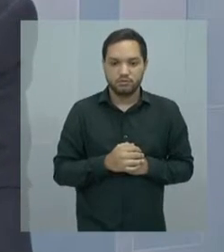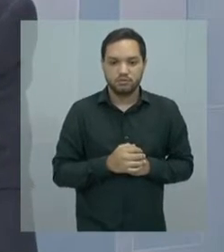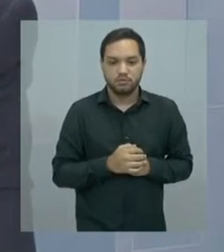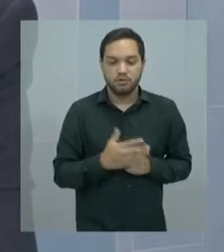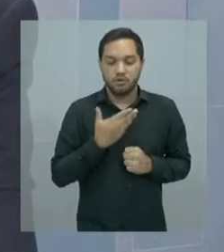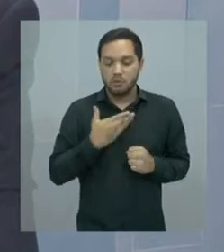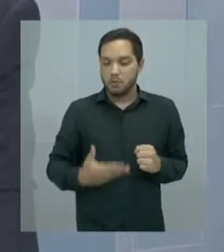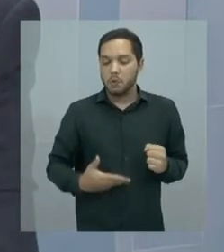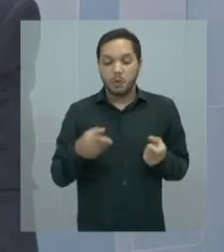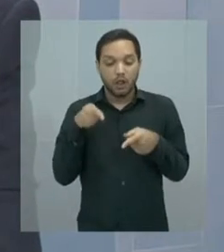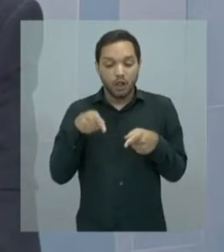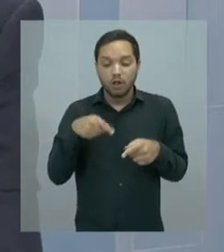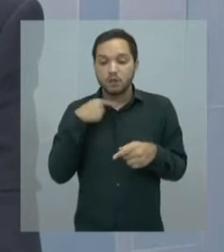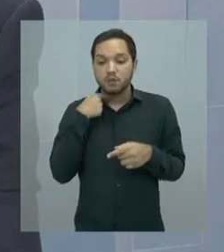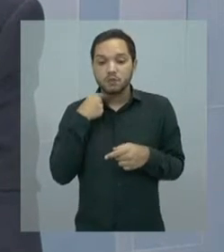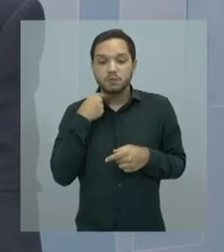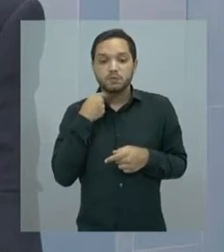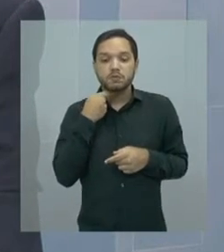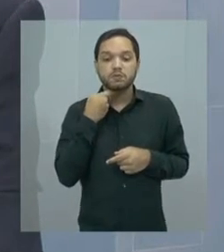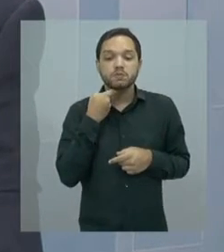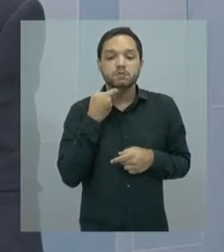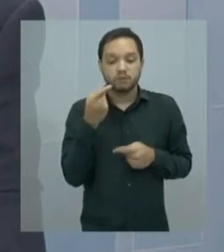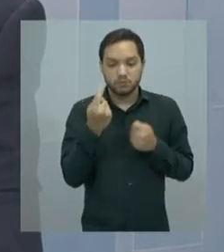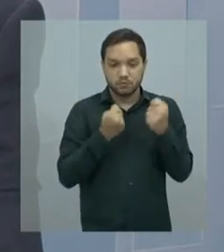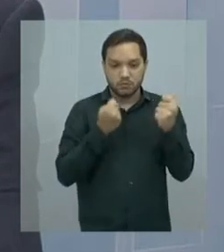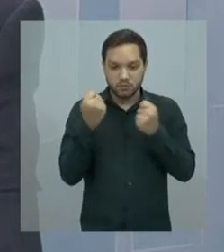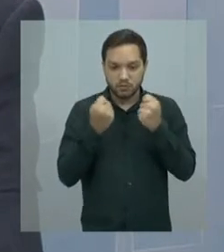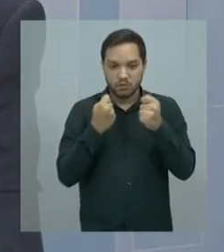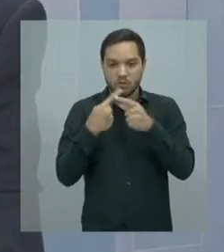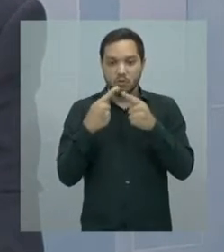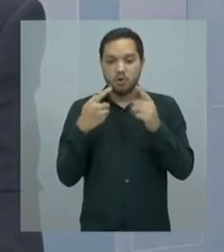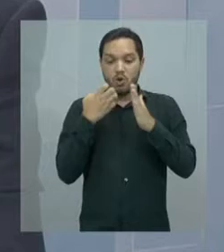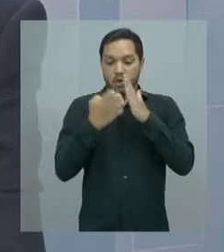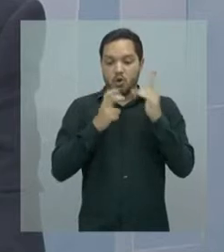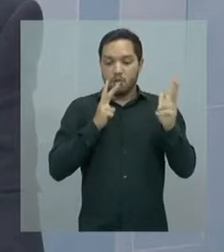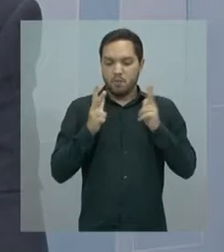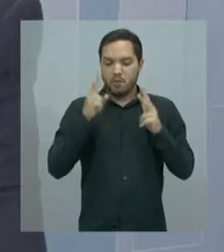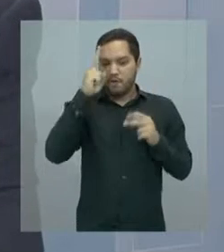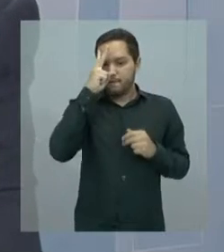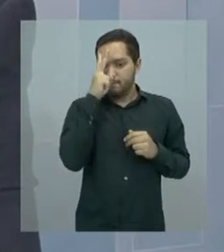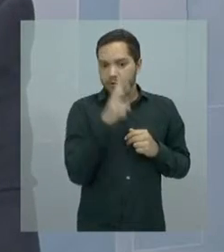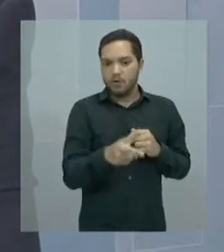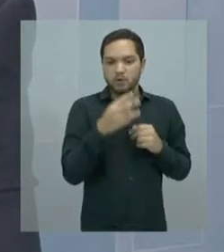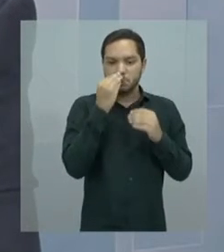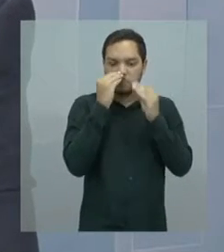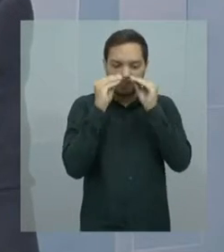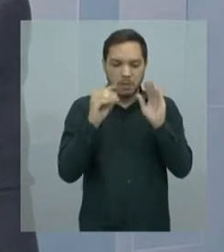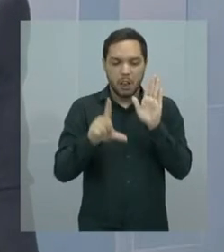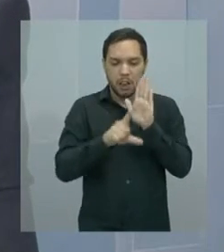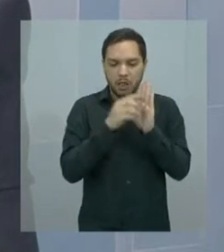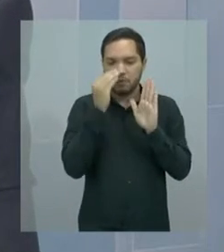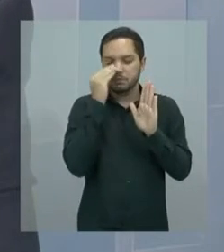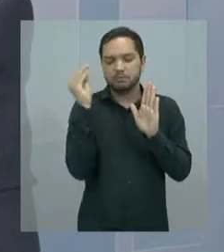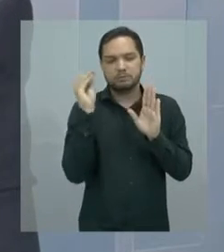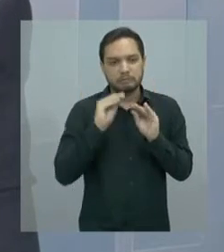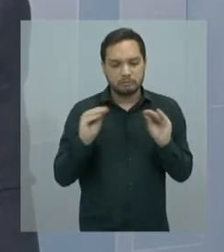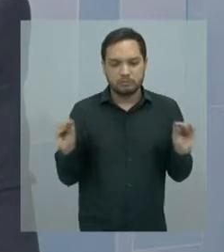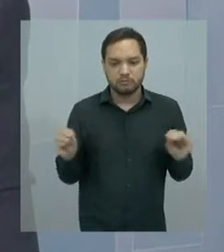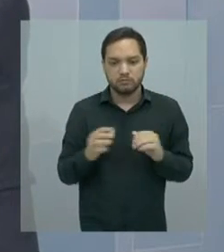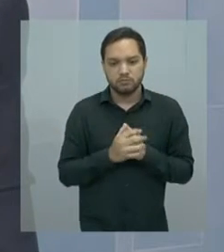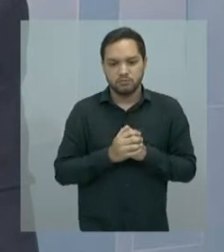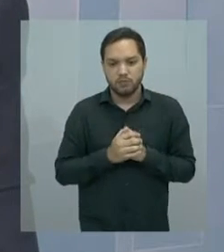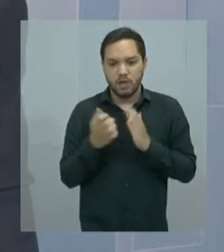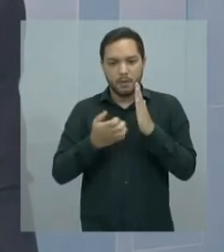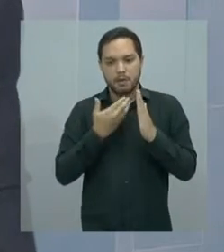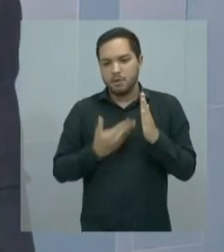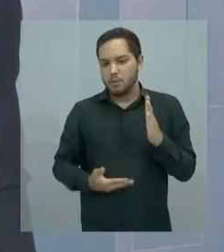a capacidade de conter, porque quando o privado entrou forte, ele entrou desrespeitando tudo. Tenho certeza que a empresa pública não teria